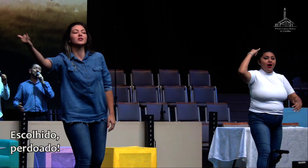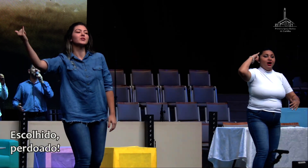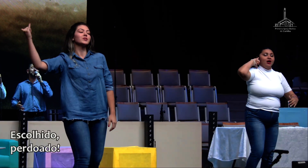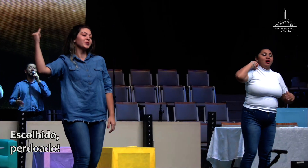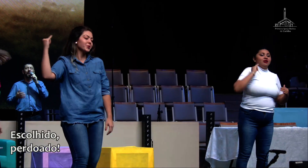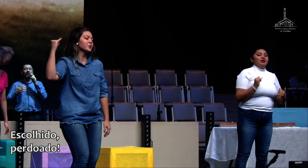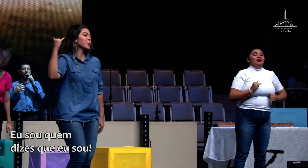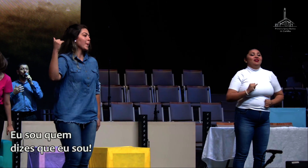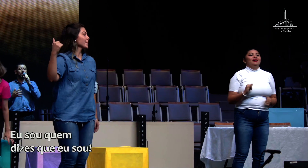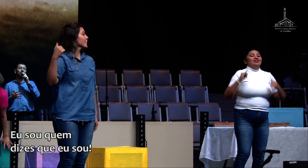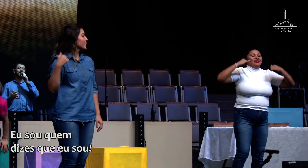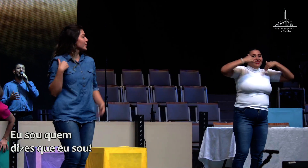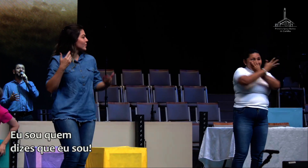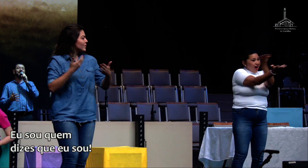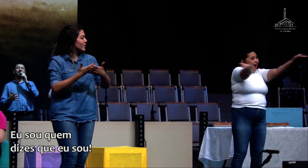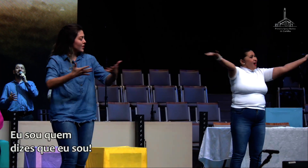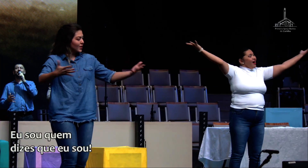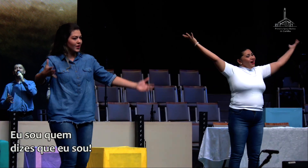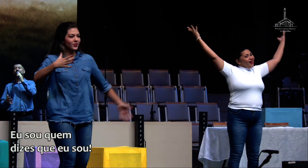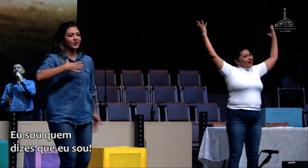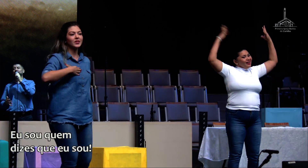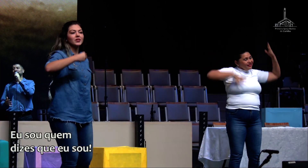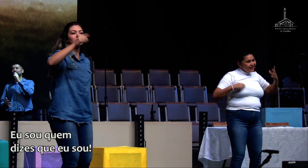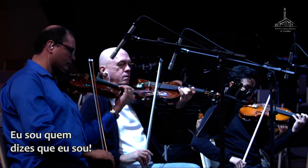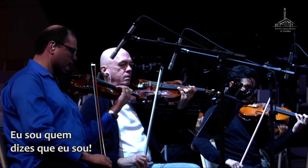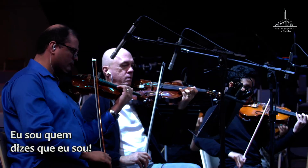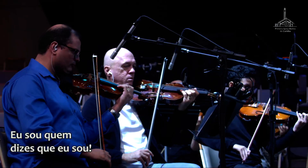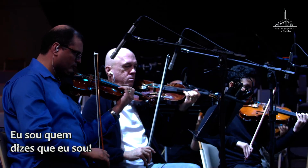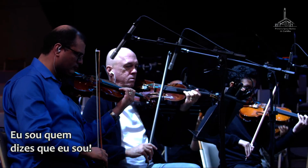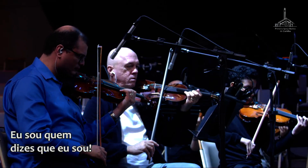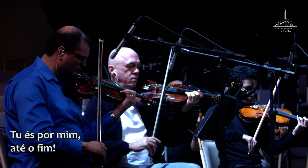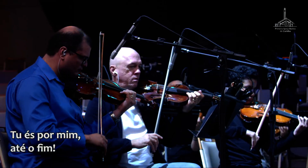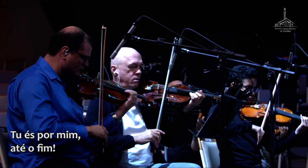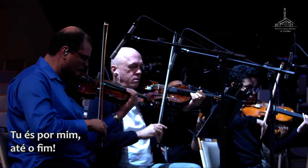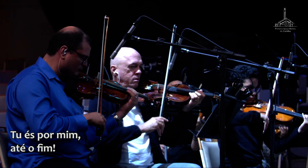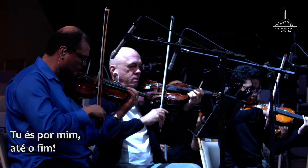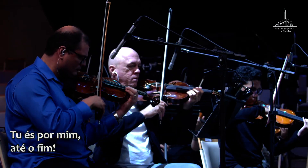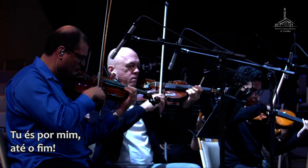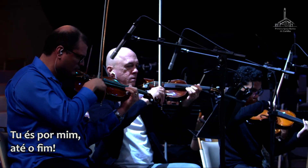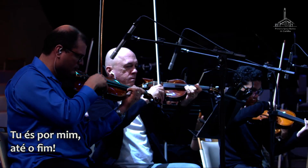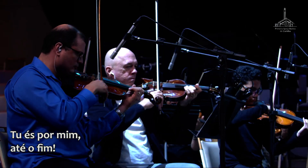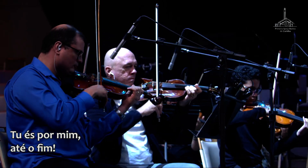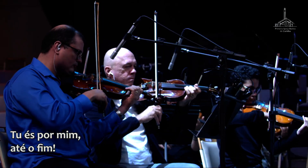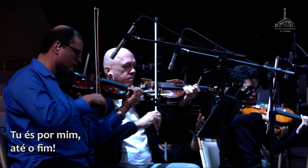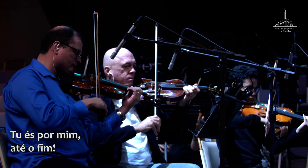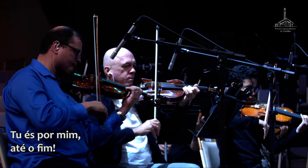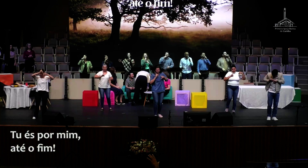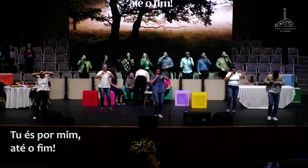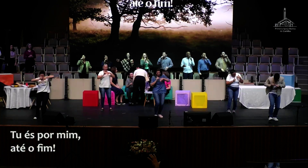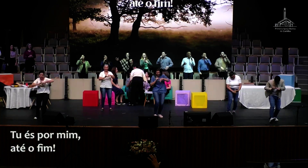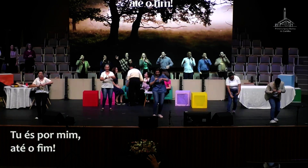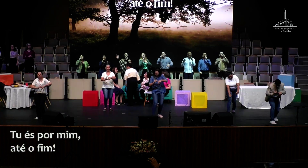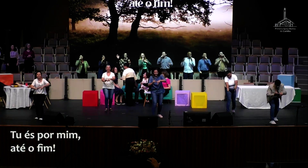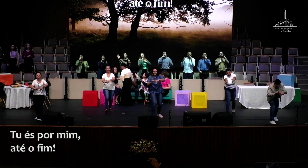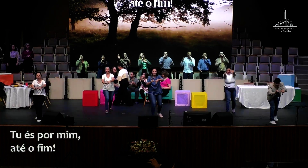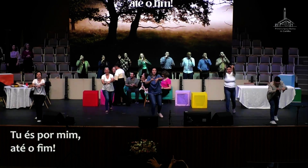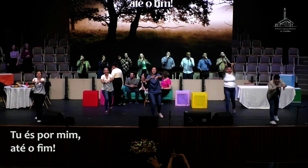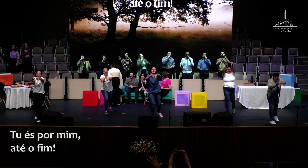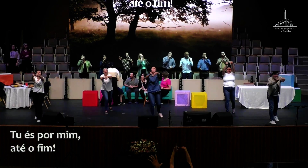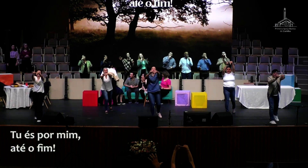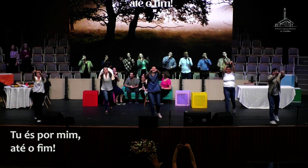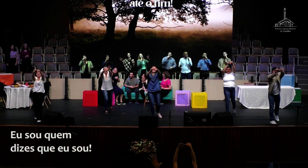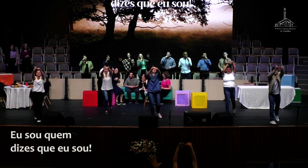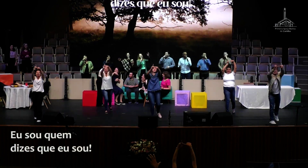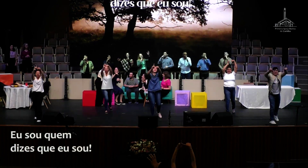perdoado. Eu sou quem dizes que eu sou. Tu és forte até